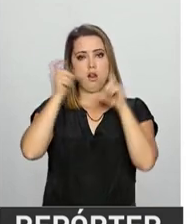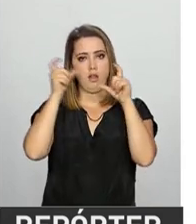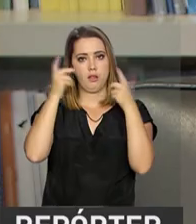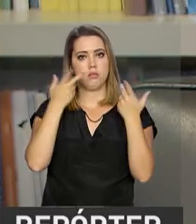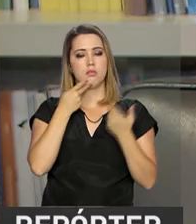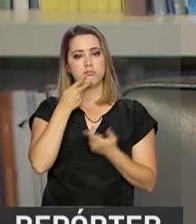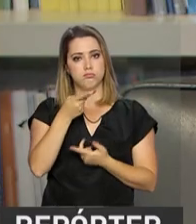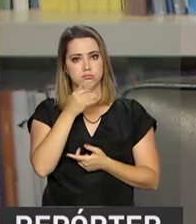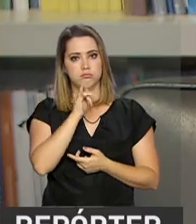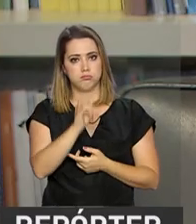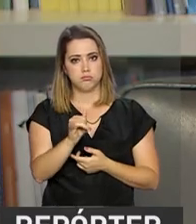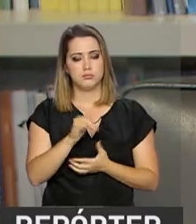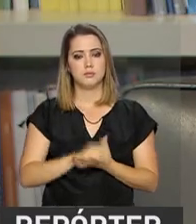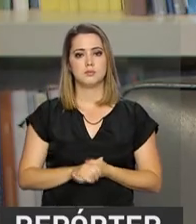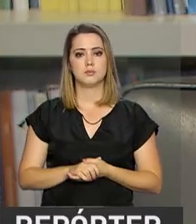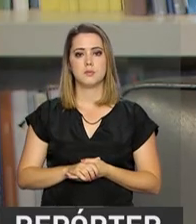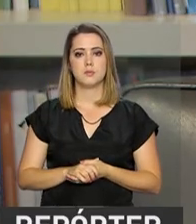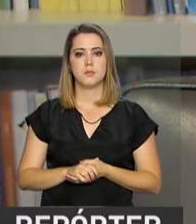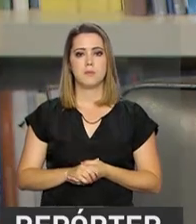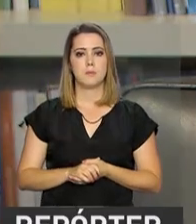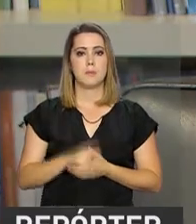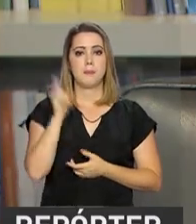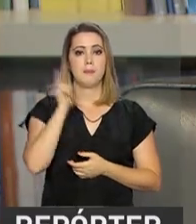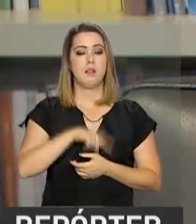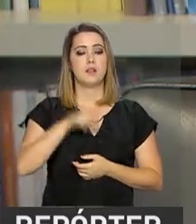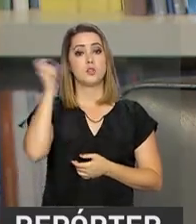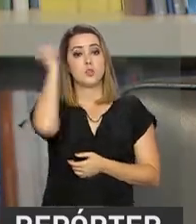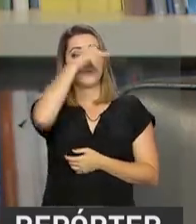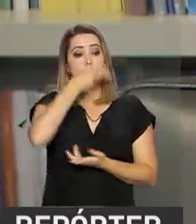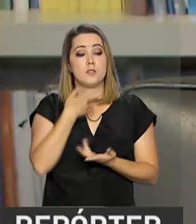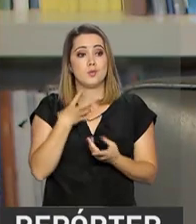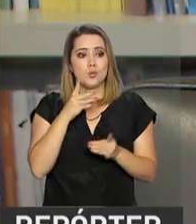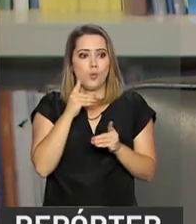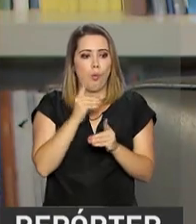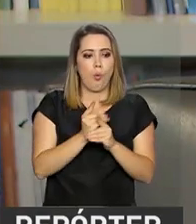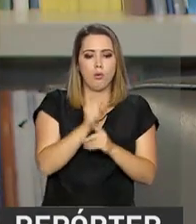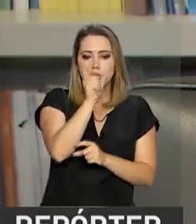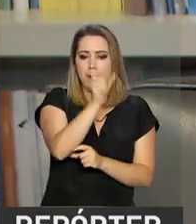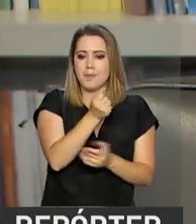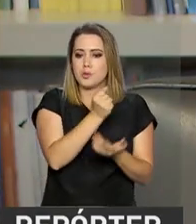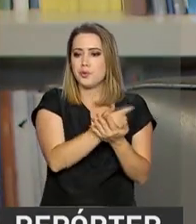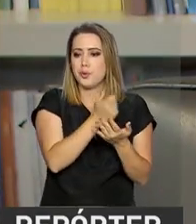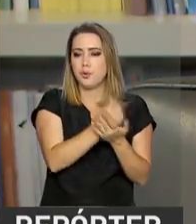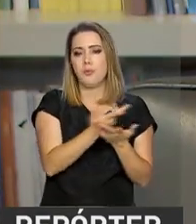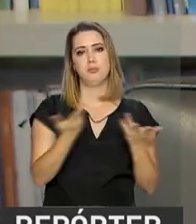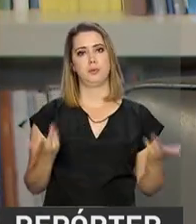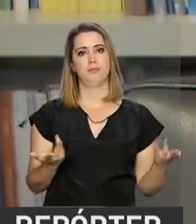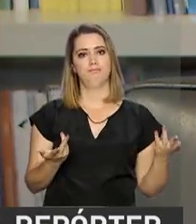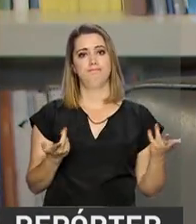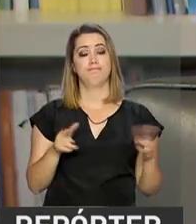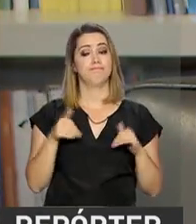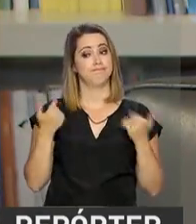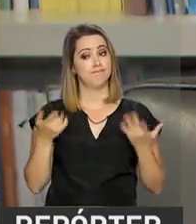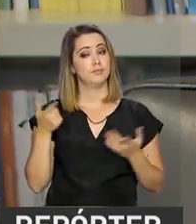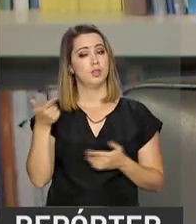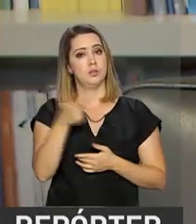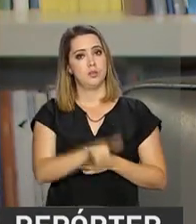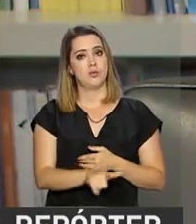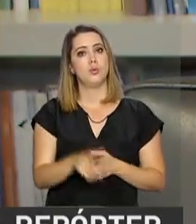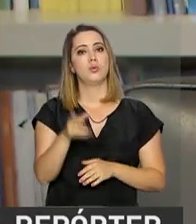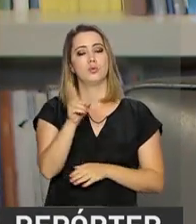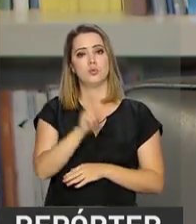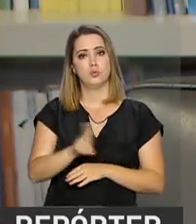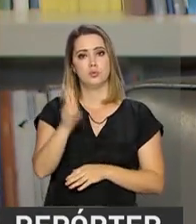que com a grande dificuldade dos fornecedores é conseguirem chegar a esses consumidores então é mais uma ferramenta